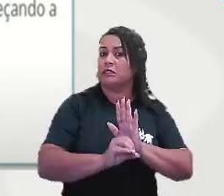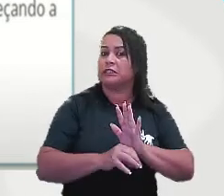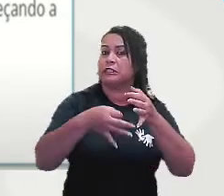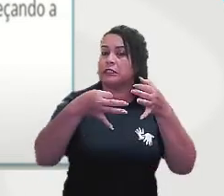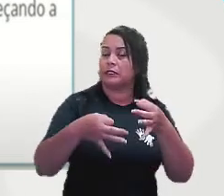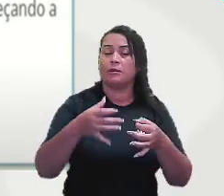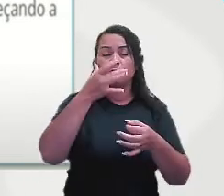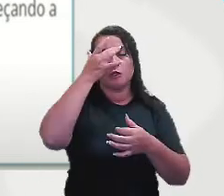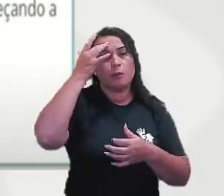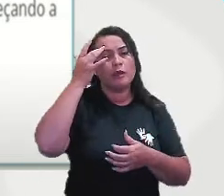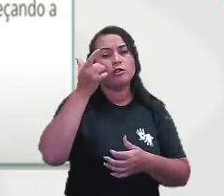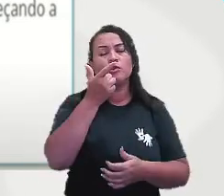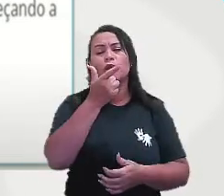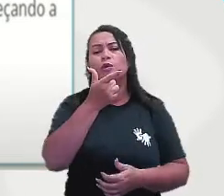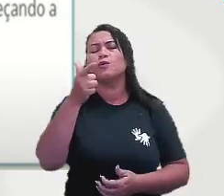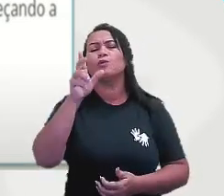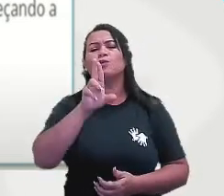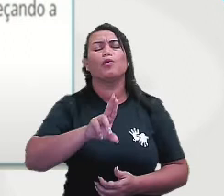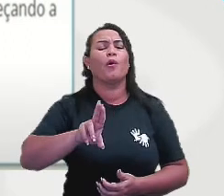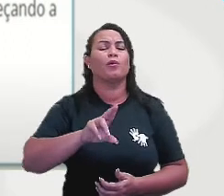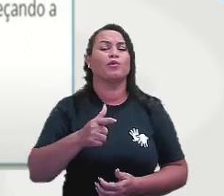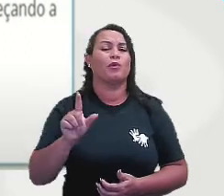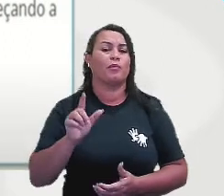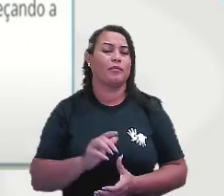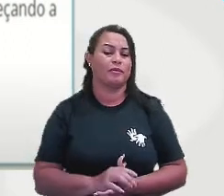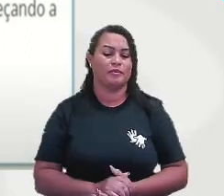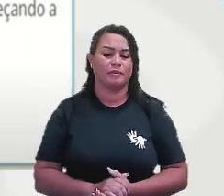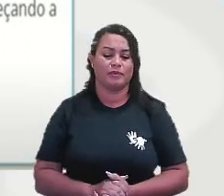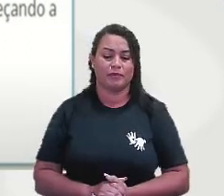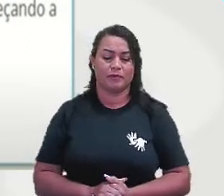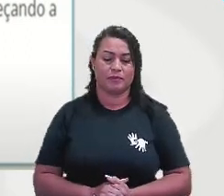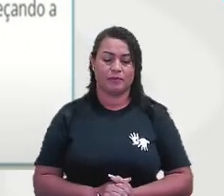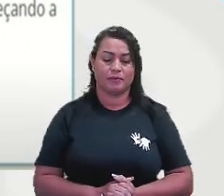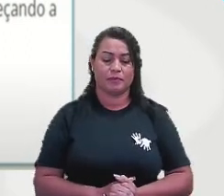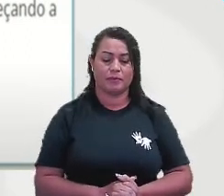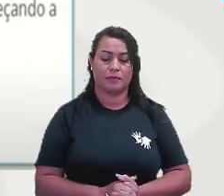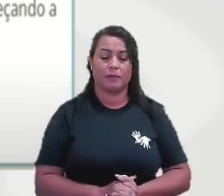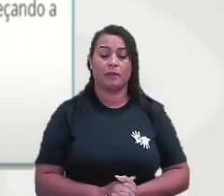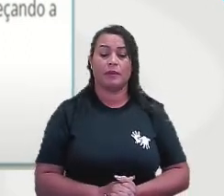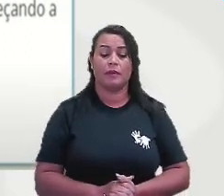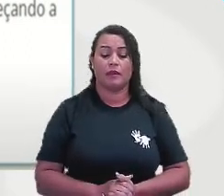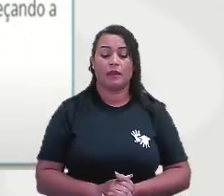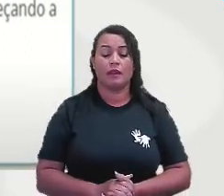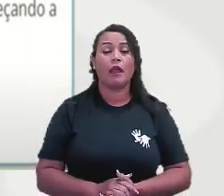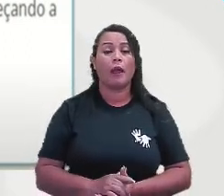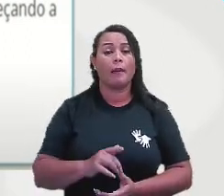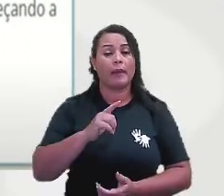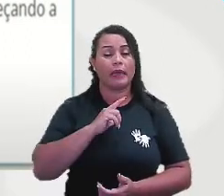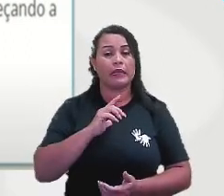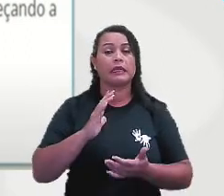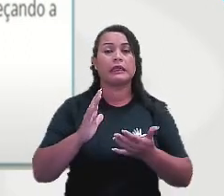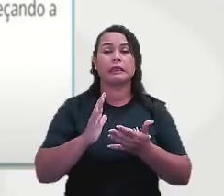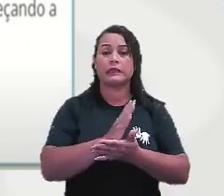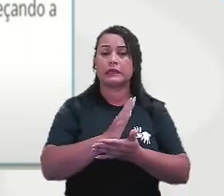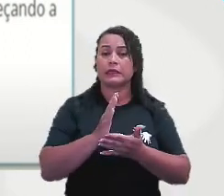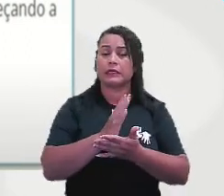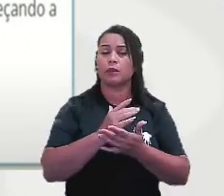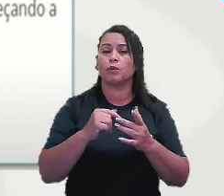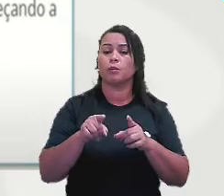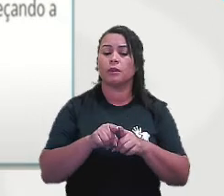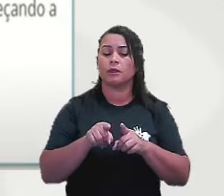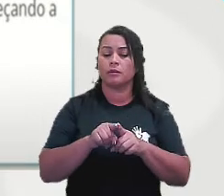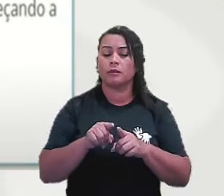pessoas batizam com apelidos, com outros nomes, né? Outros também que têm seus nomes gravados nas vias das